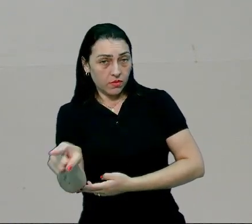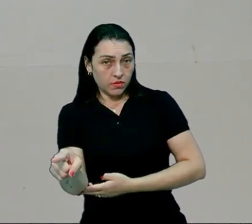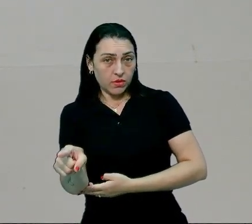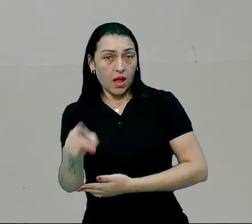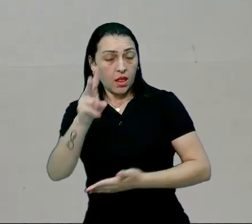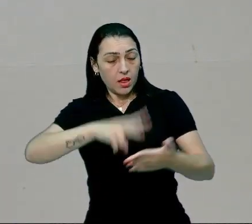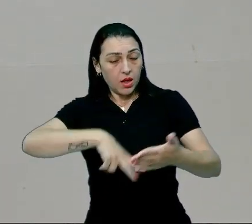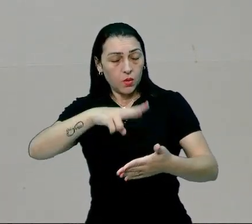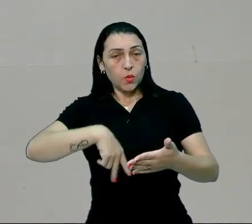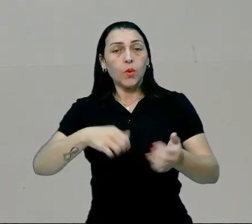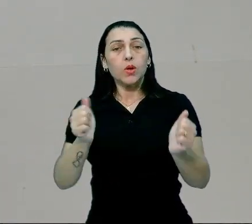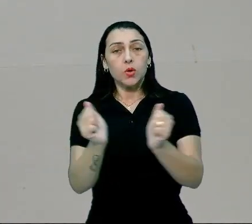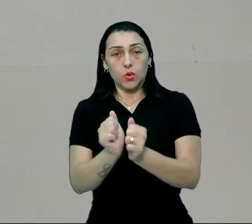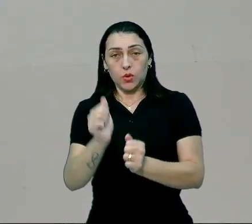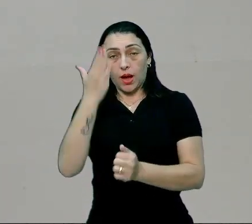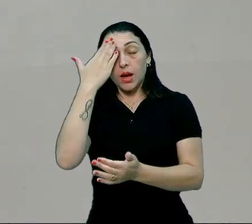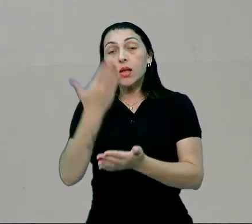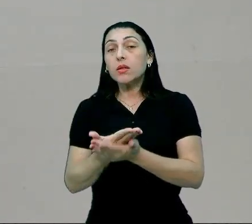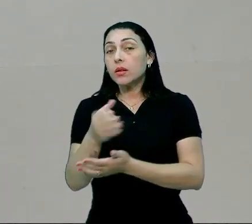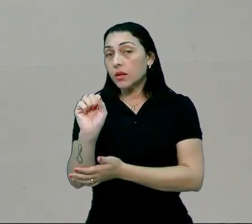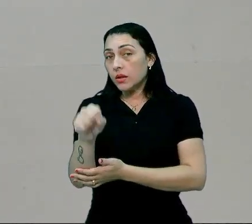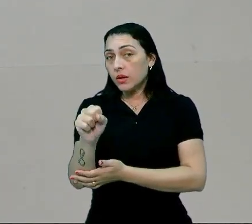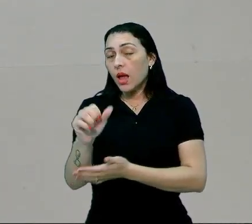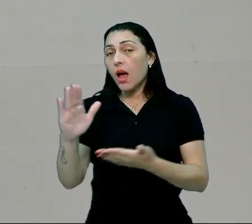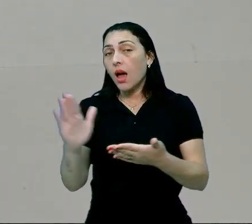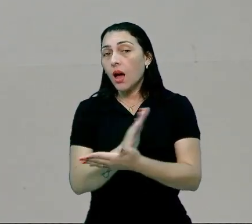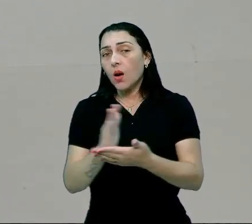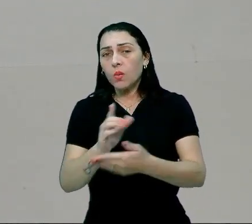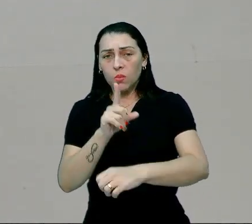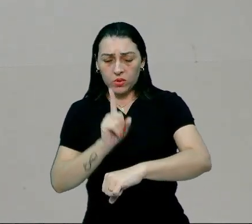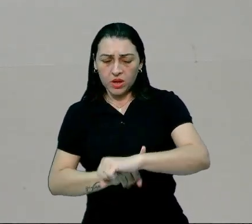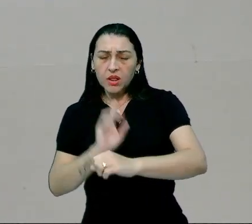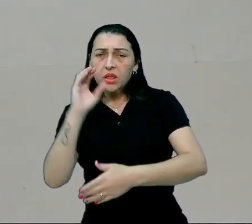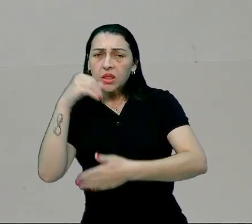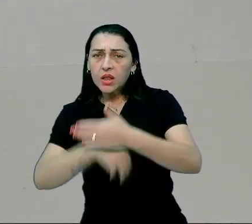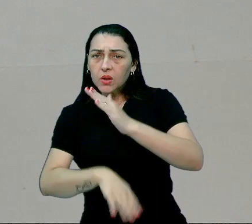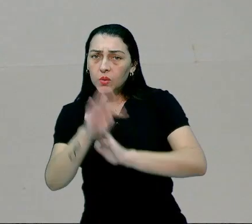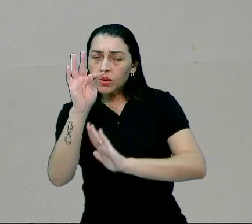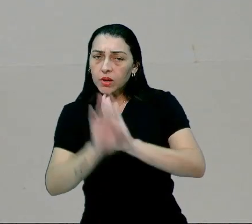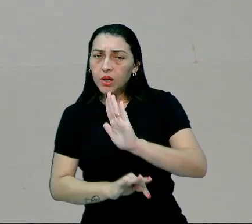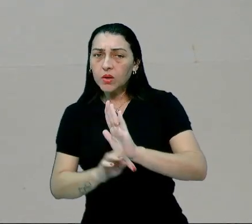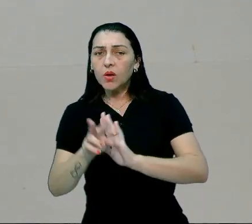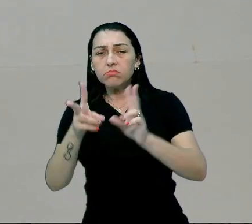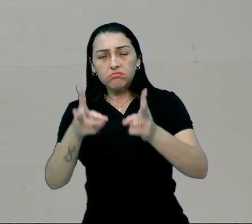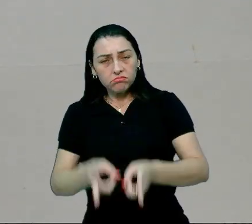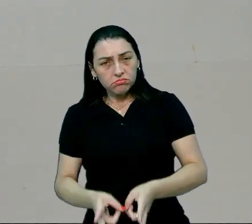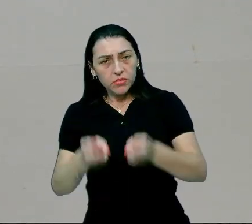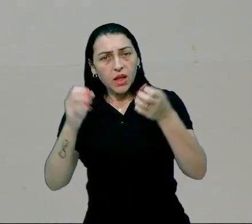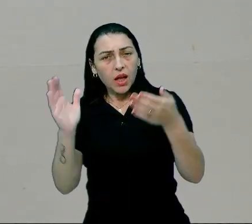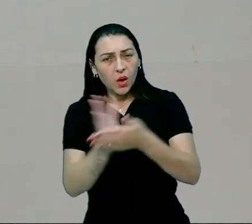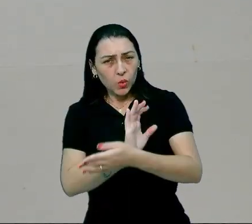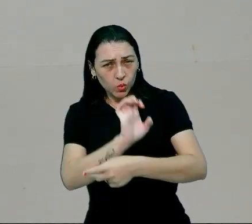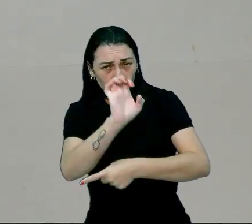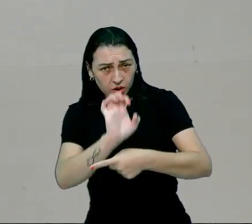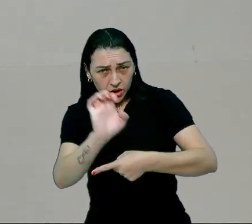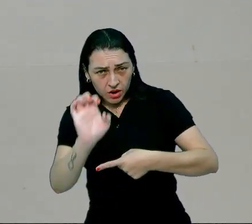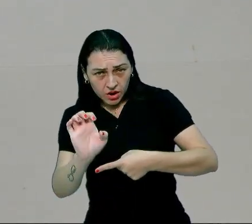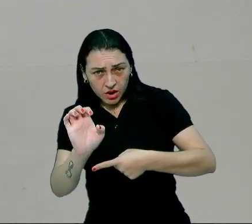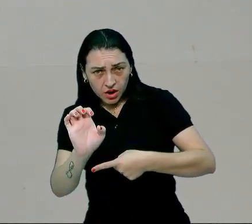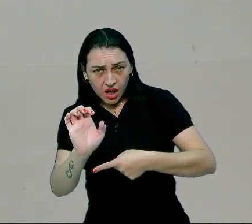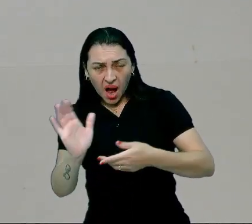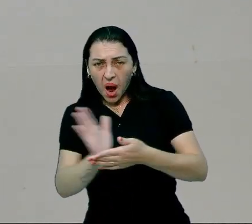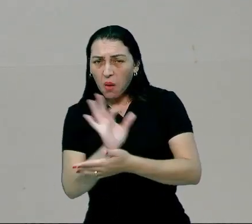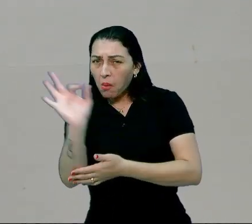acompanharam a leitura comigo, mas eu acredito que sim. Em algum momento dentro desse texto, nós observamos algum dado estatístico,